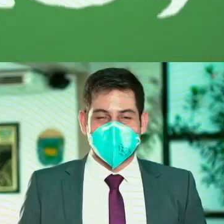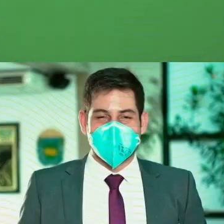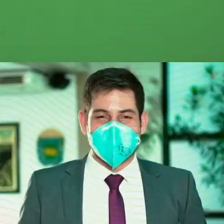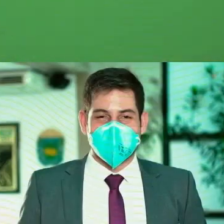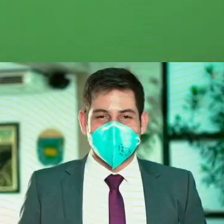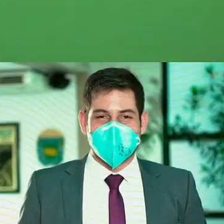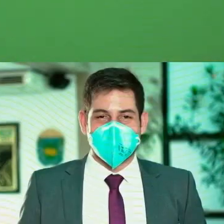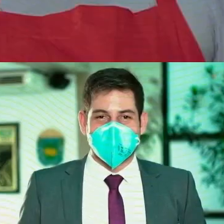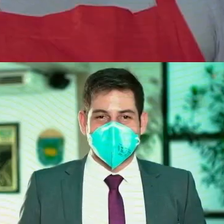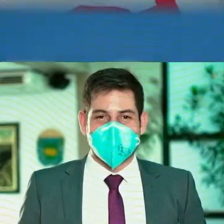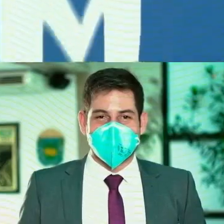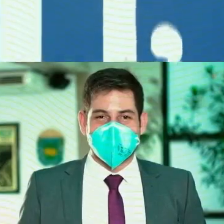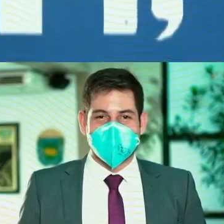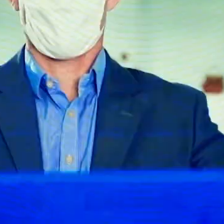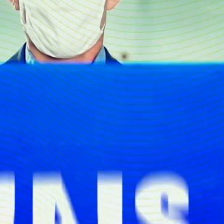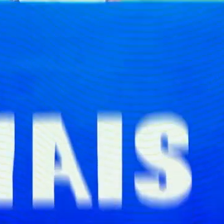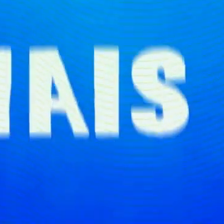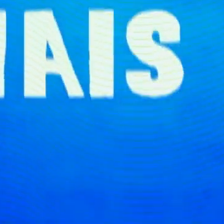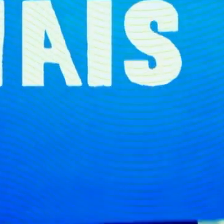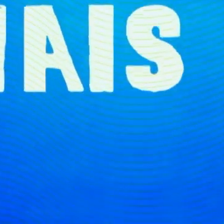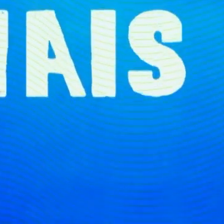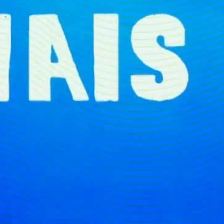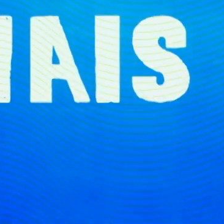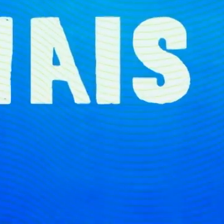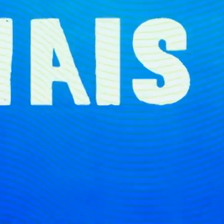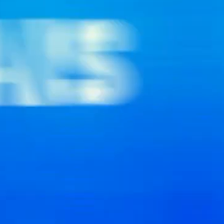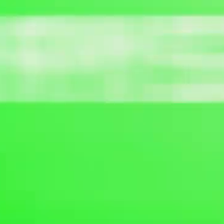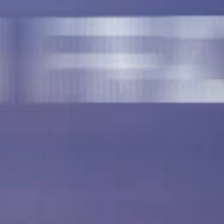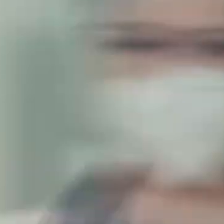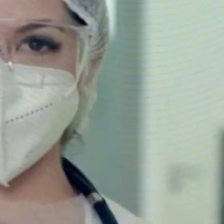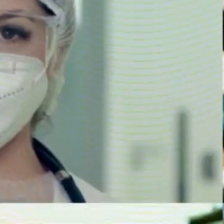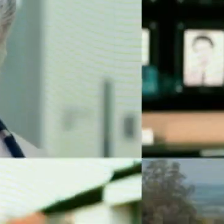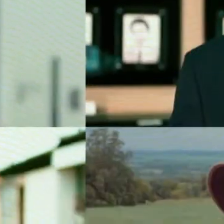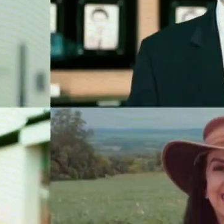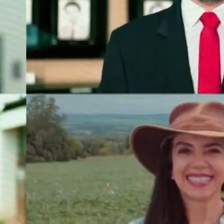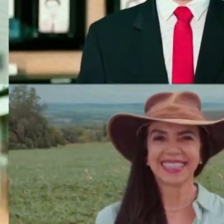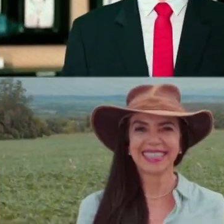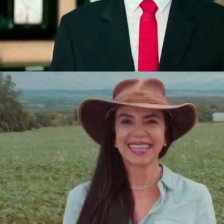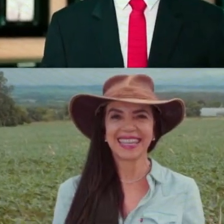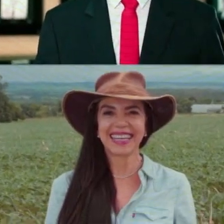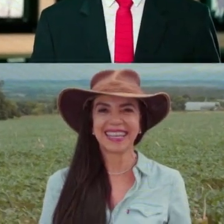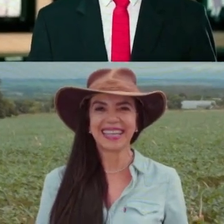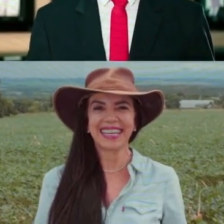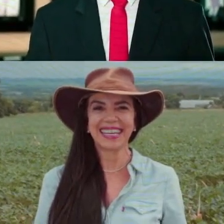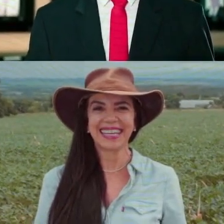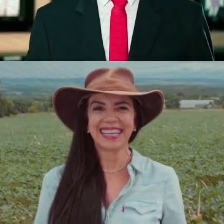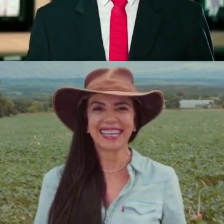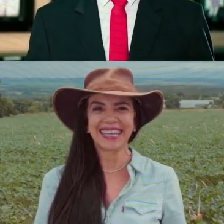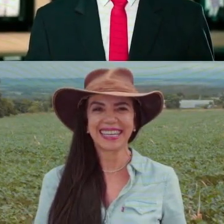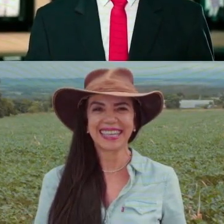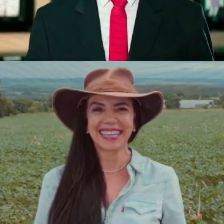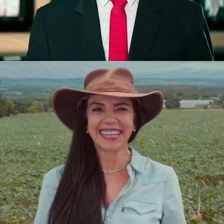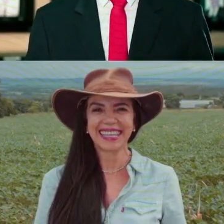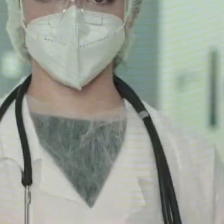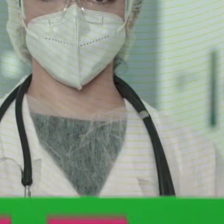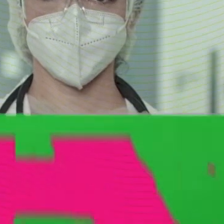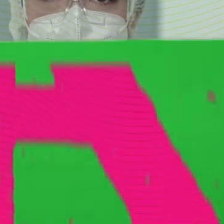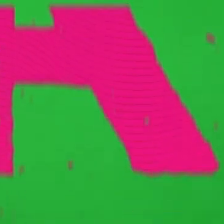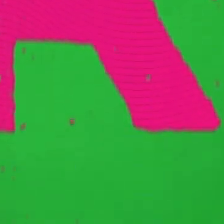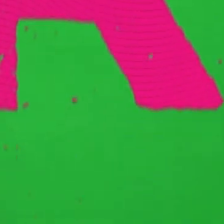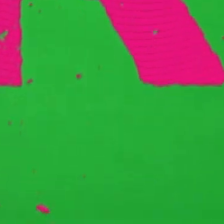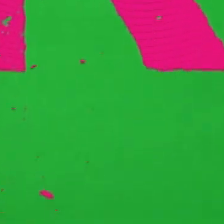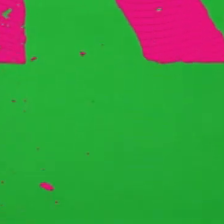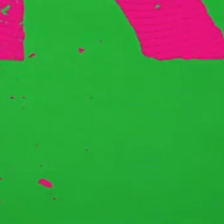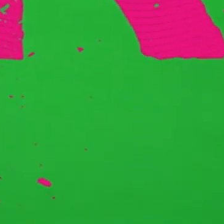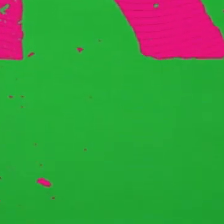das pessoas que nos inspiram e motivam a fazer sempre mais. Os números só são importantes porque impactam diretamente a vida da